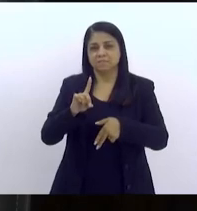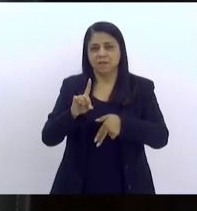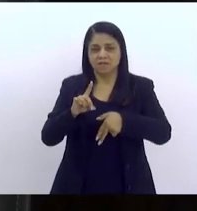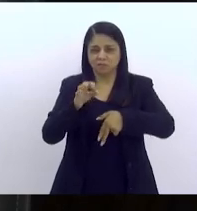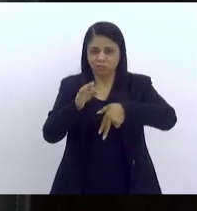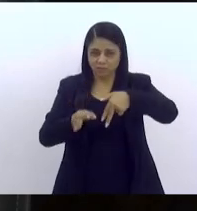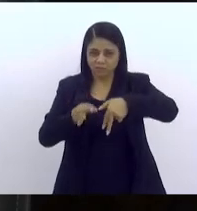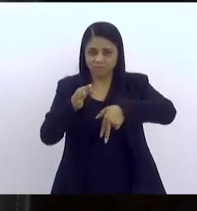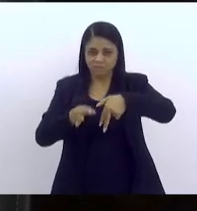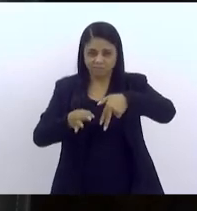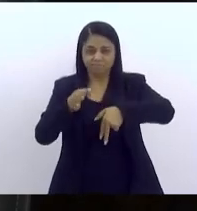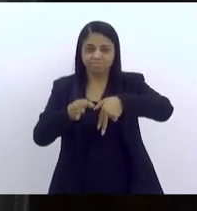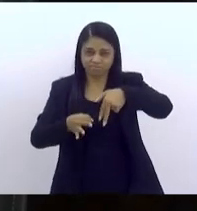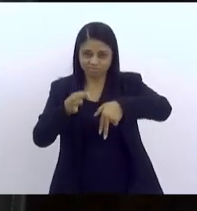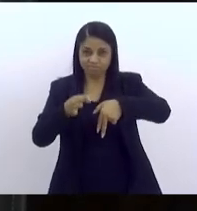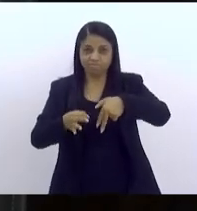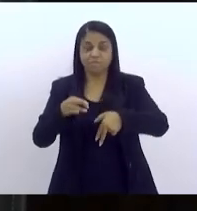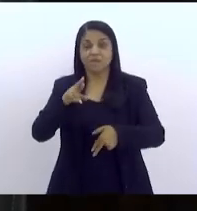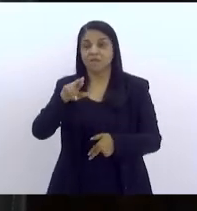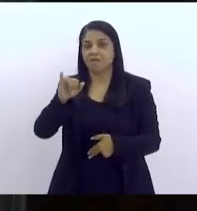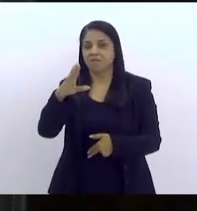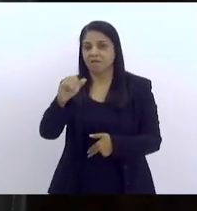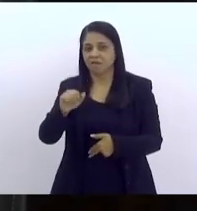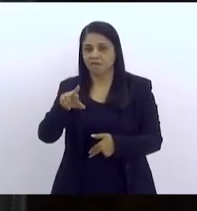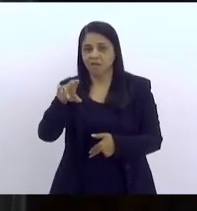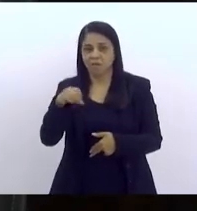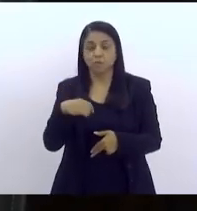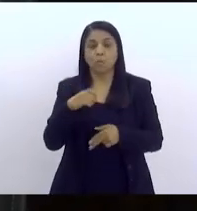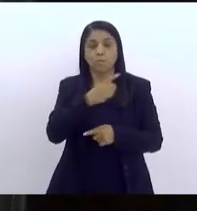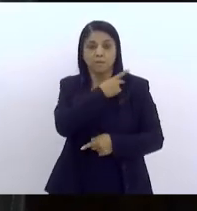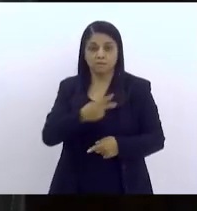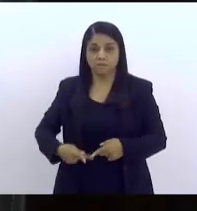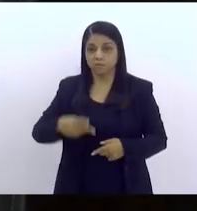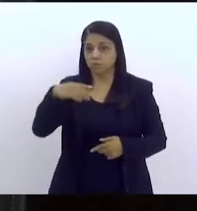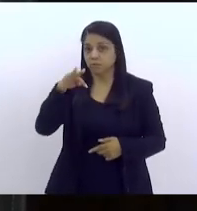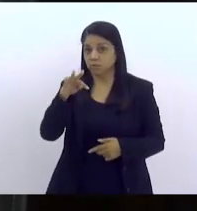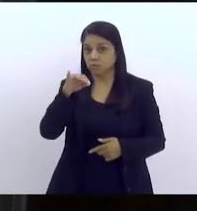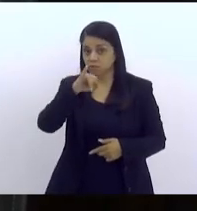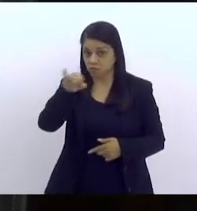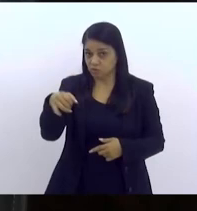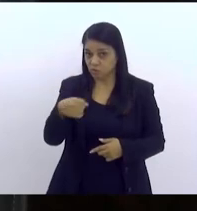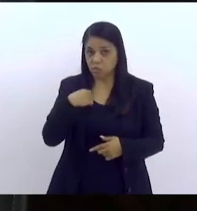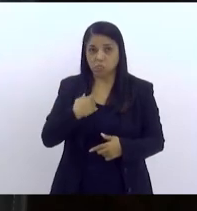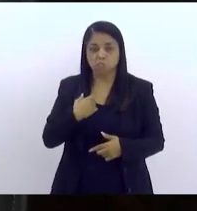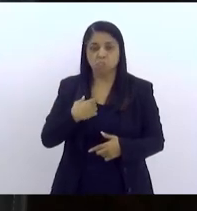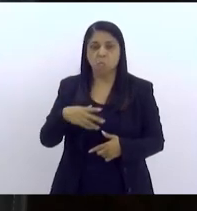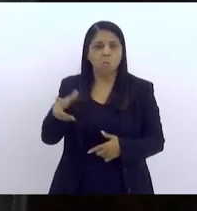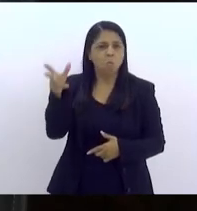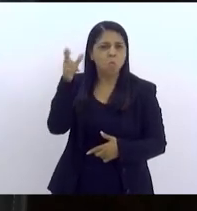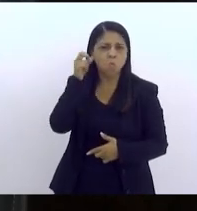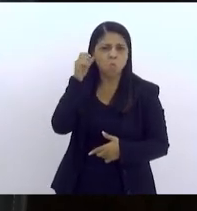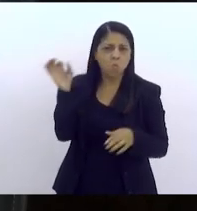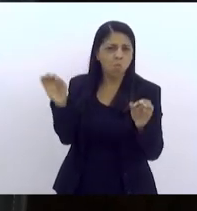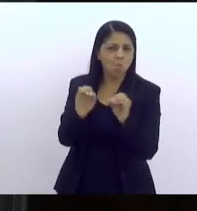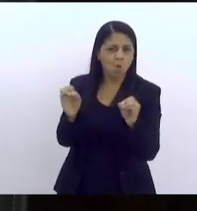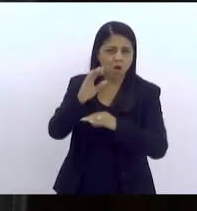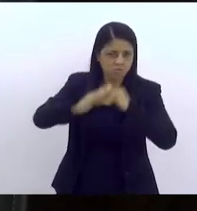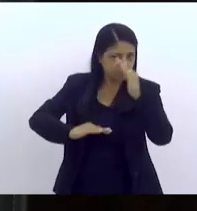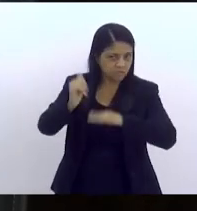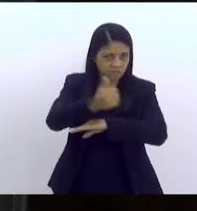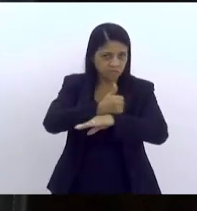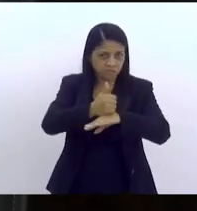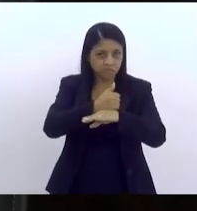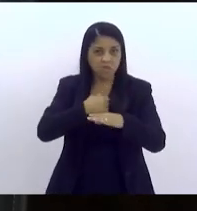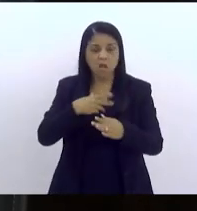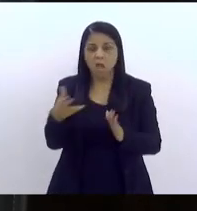Cardoso presidente do TJ do Rio de Janeiro sem ouvir os profissionais de educação assumiu como